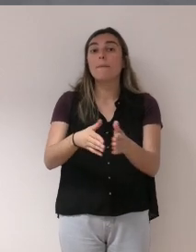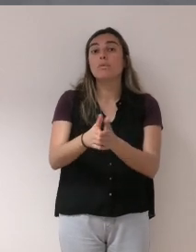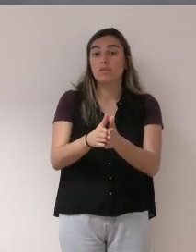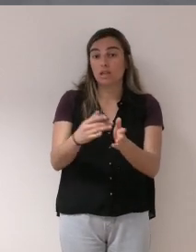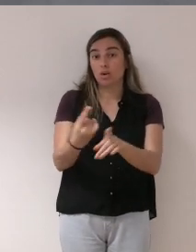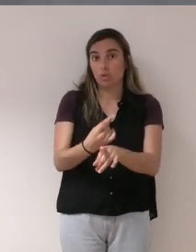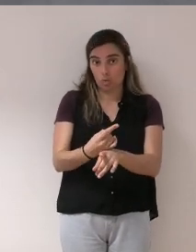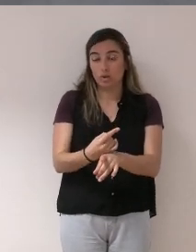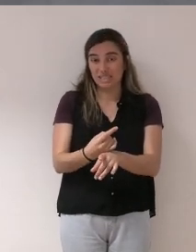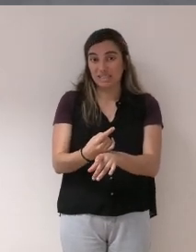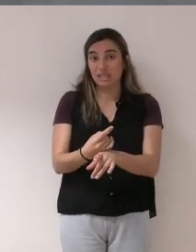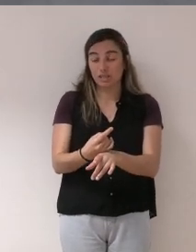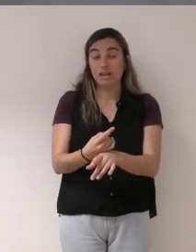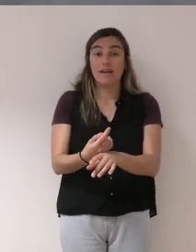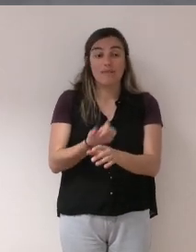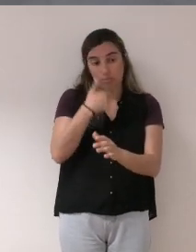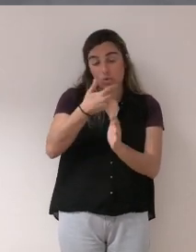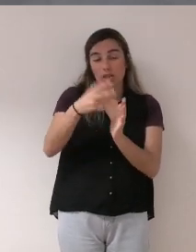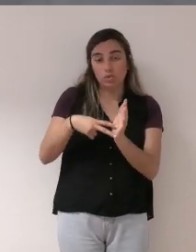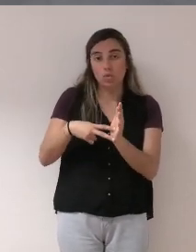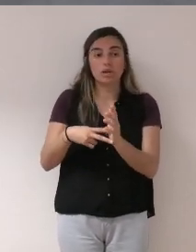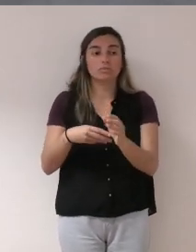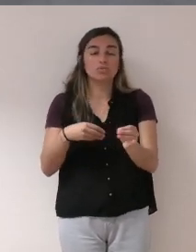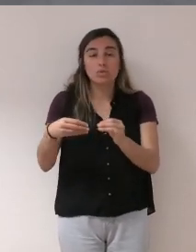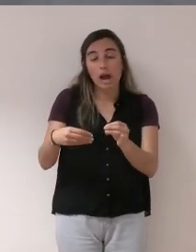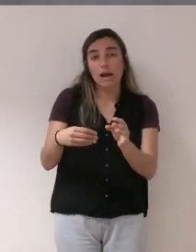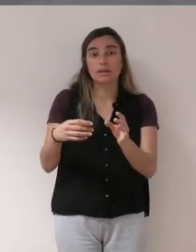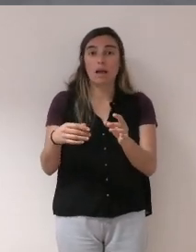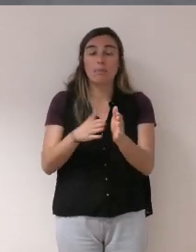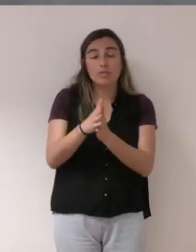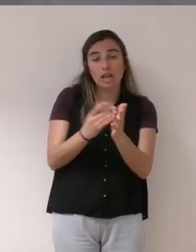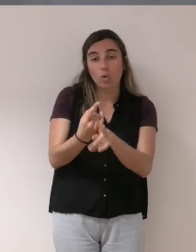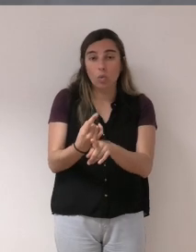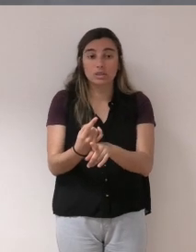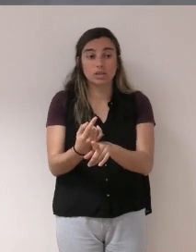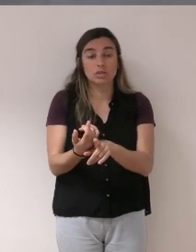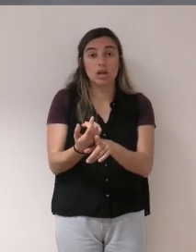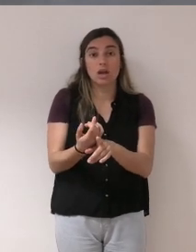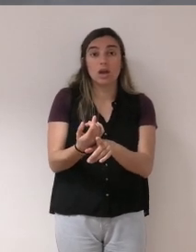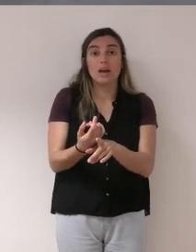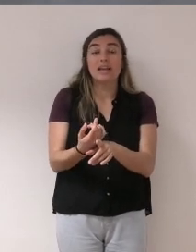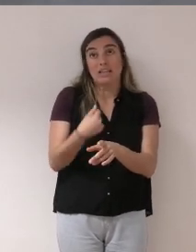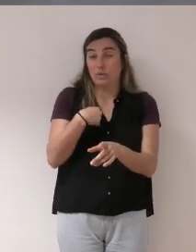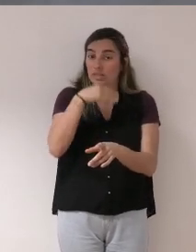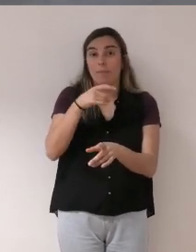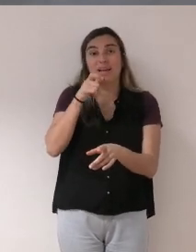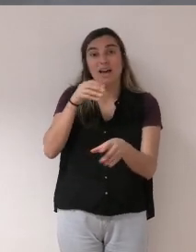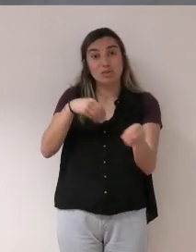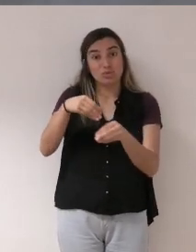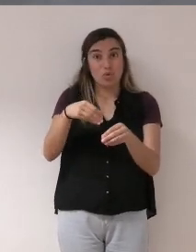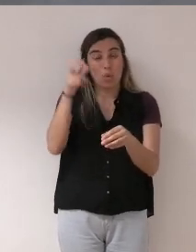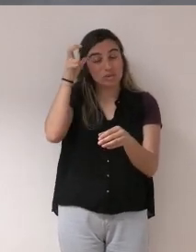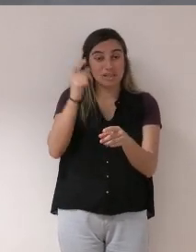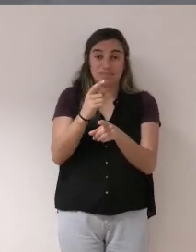são as experiências potenciais do leitor, jogar com aquilo que é, estou novamente a utilizar o conceito de jogo, e porque não